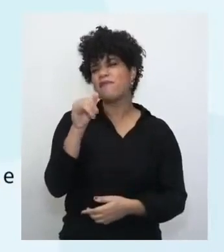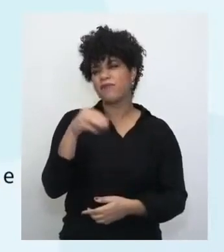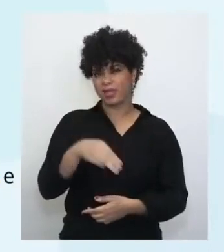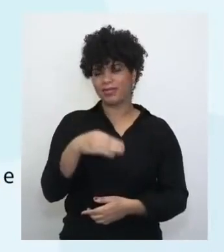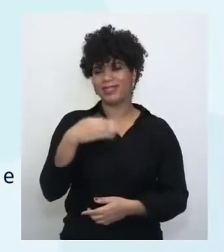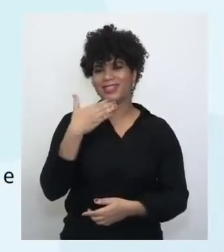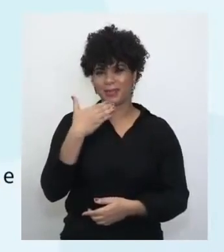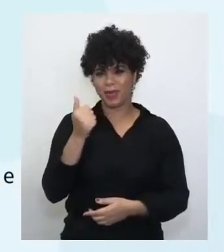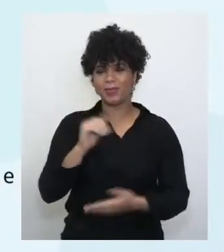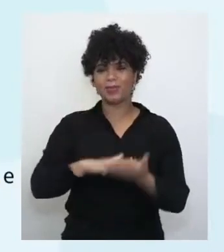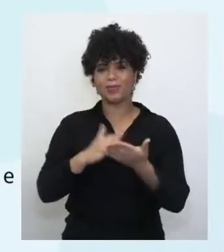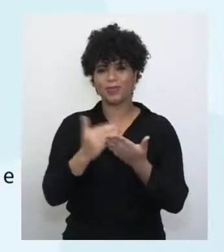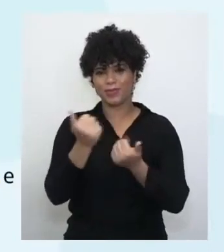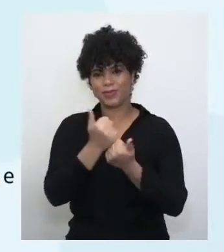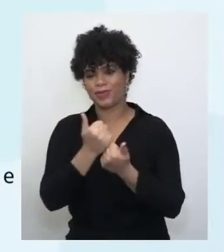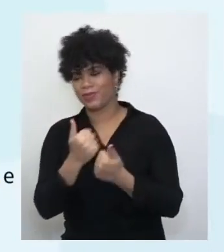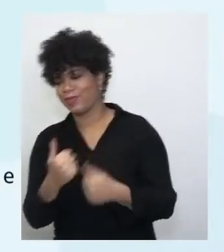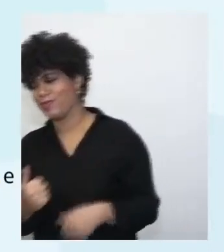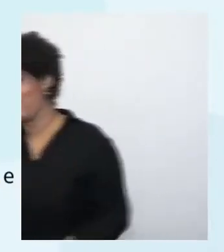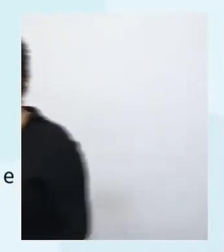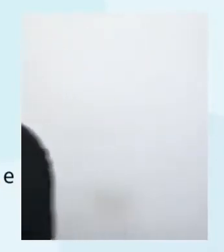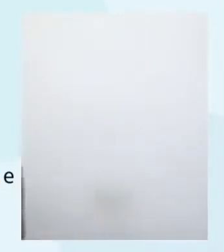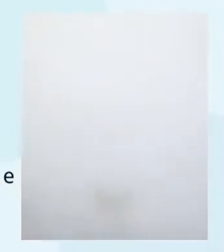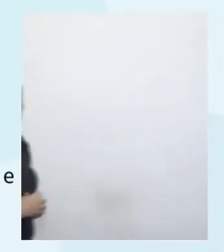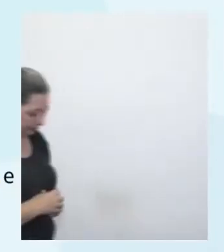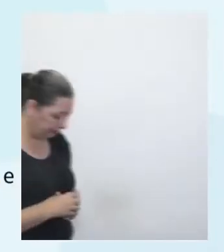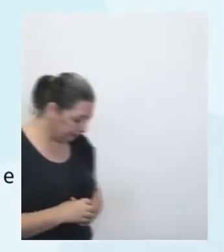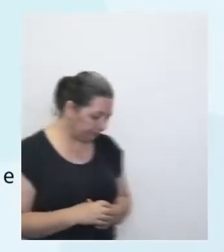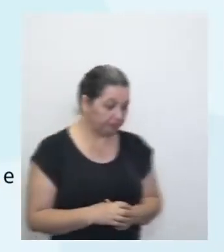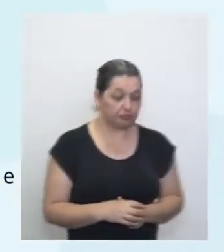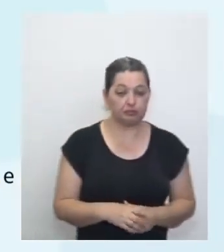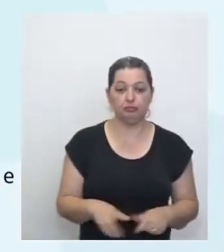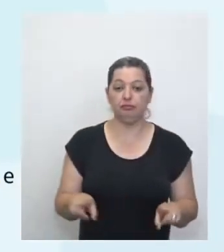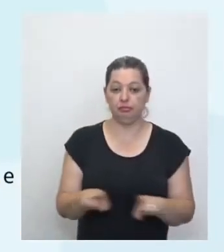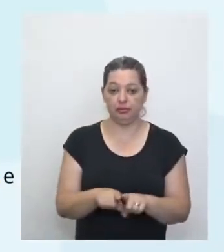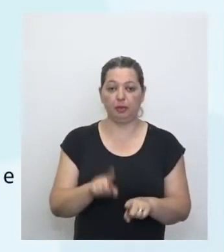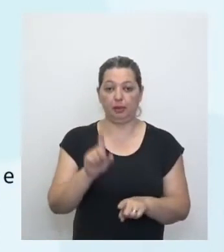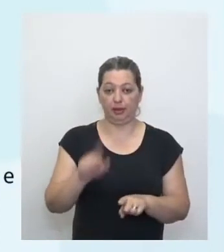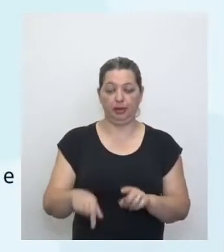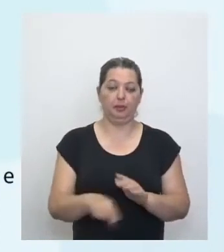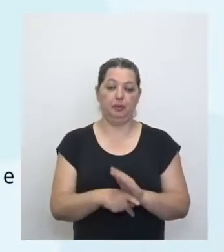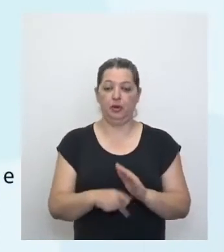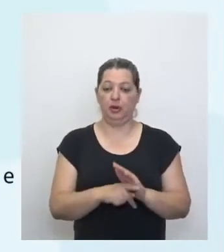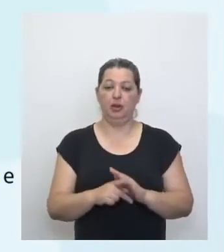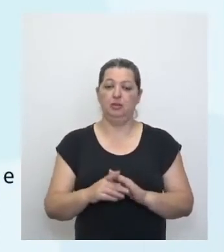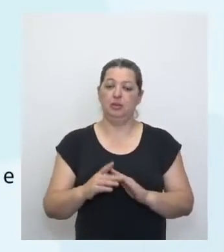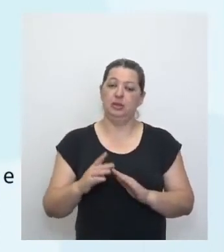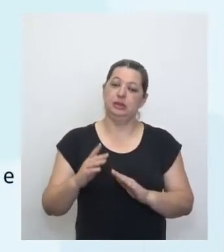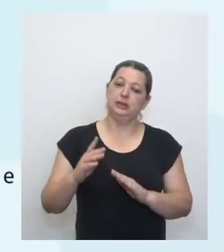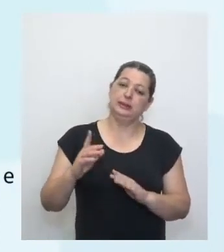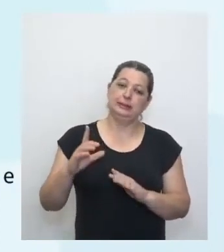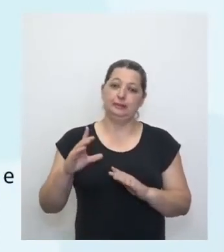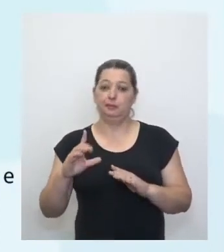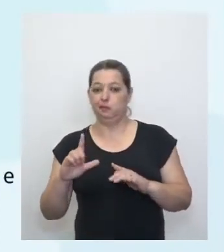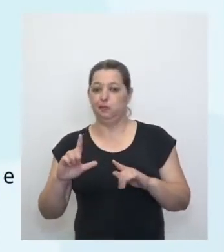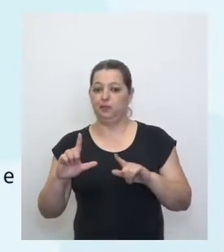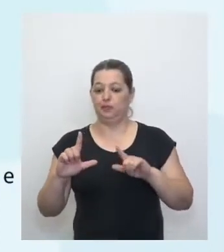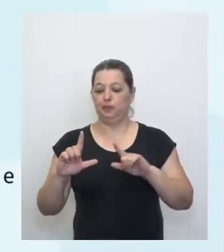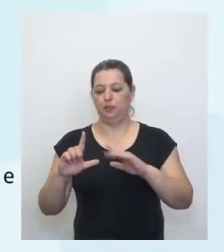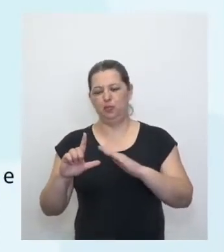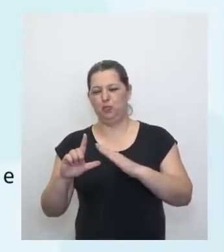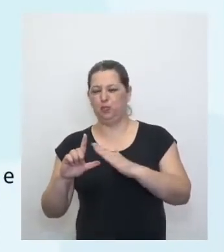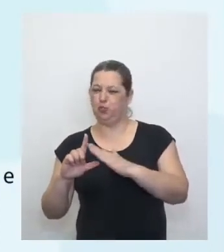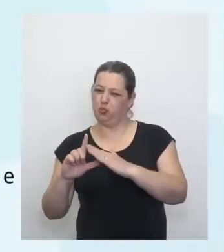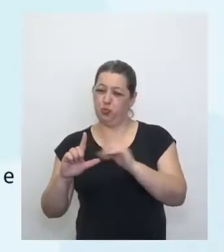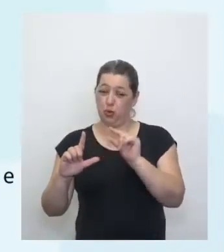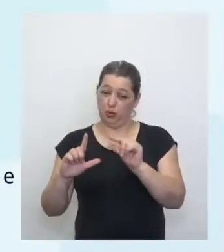O que é a função afim? Também é uma reta, a gente está falando de reta hoje, mas ela é uma reta inclinada um pouquinho diferente da anterior. A